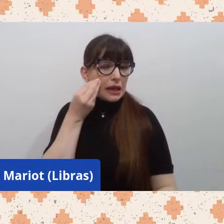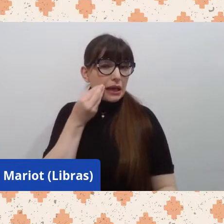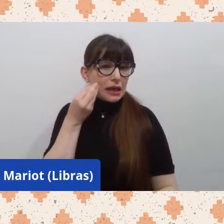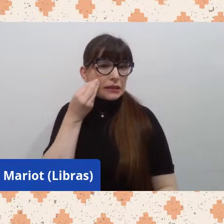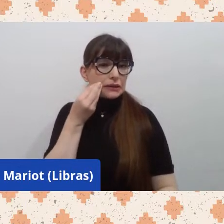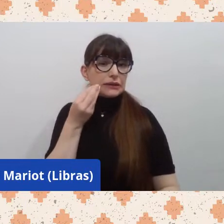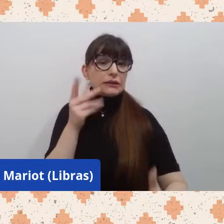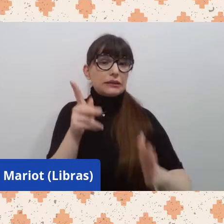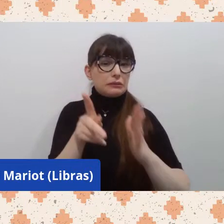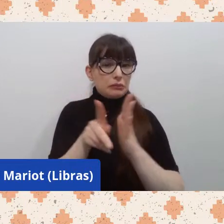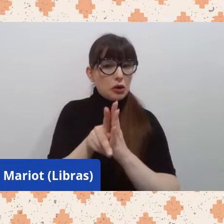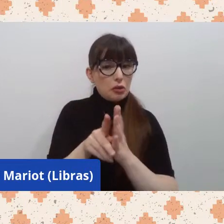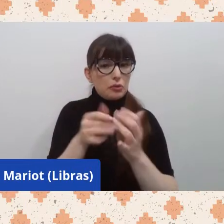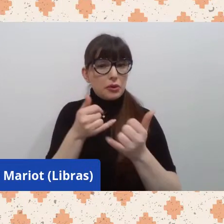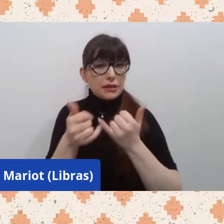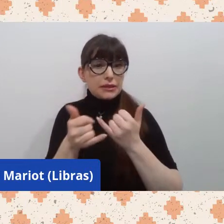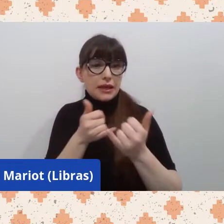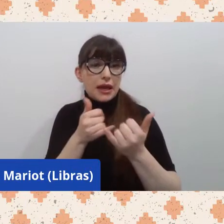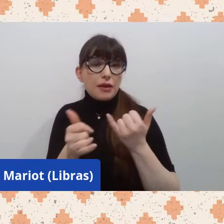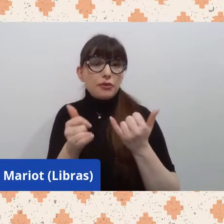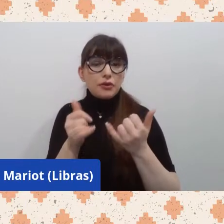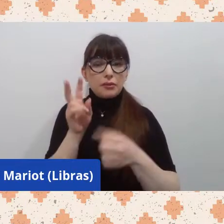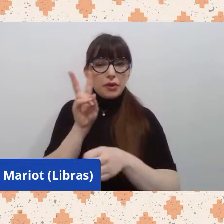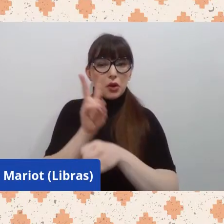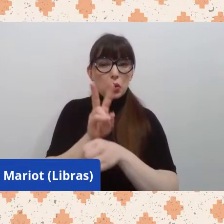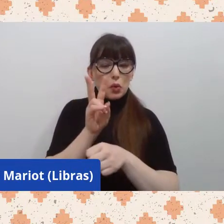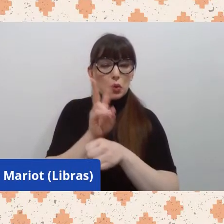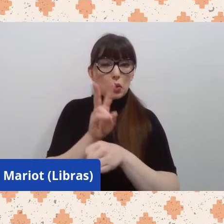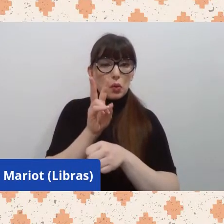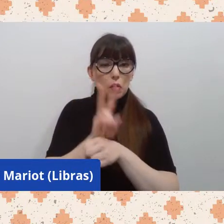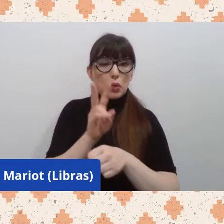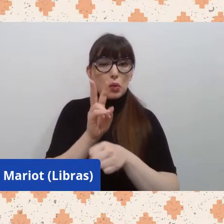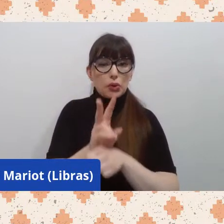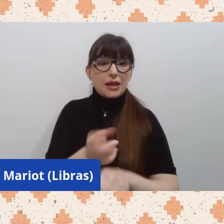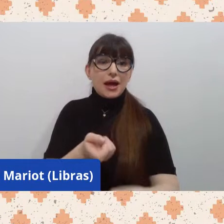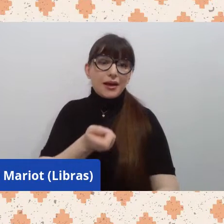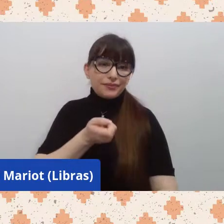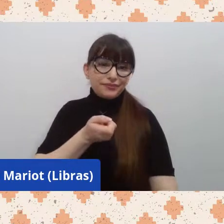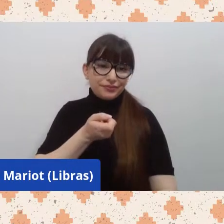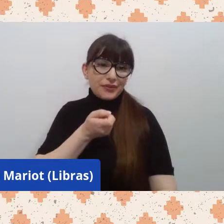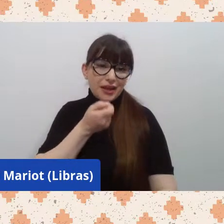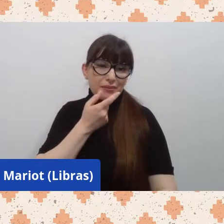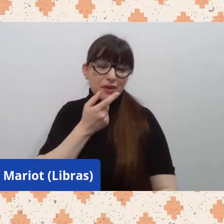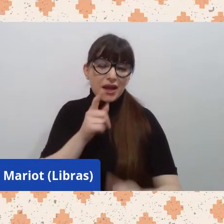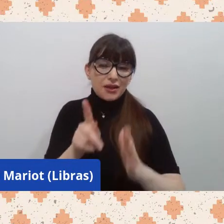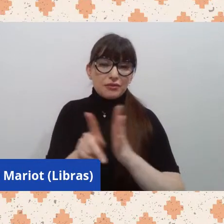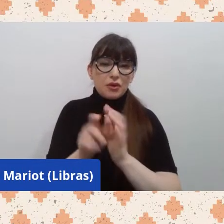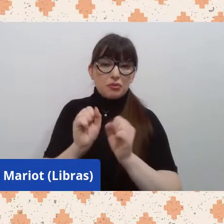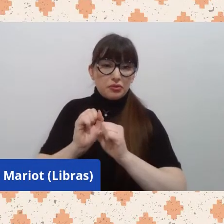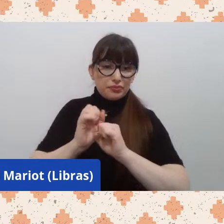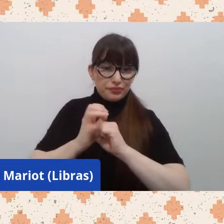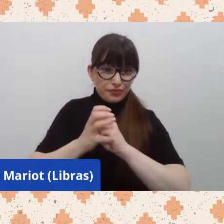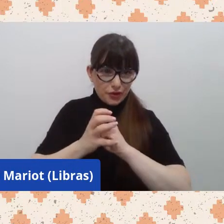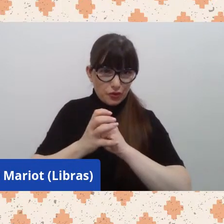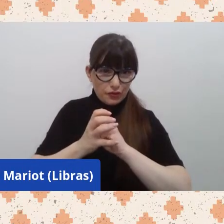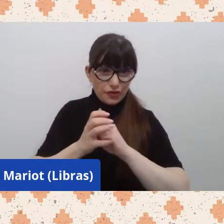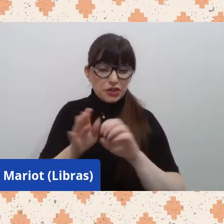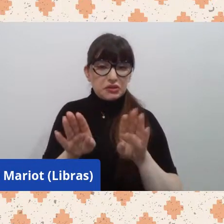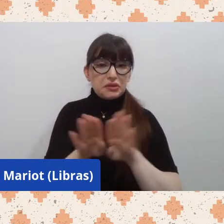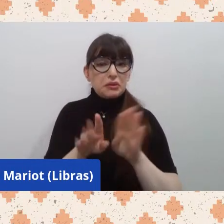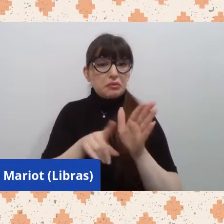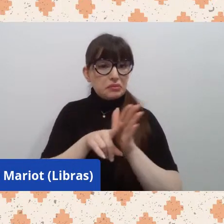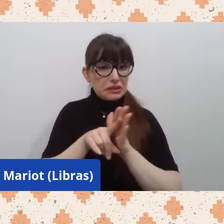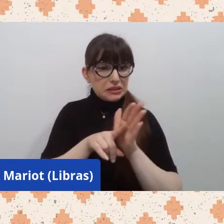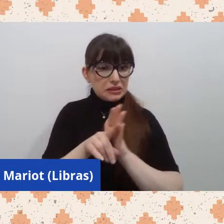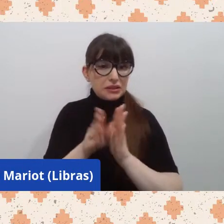experimentos para tratar a Covid-19, sem aprovação por comitês de ética, e pesquisas que foram